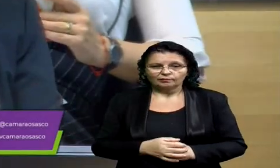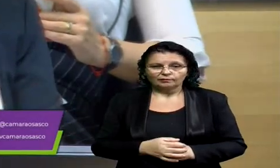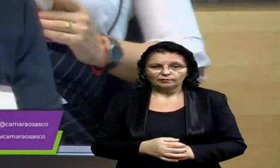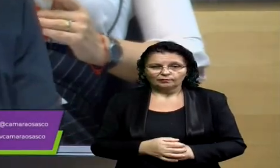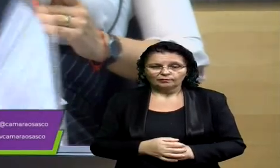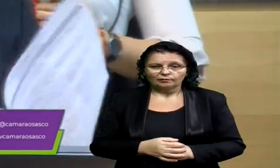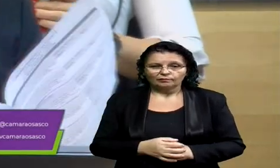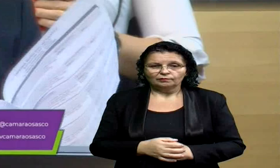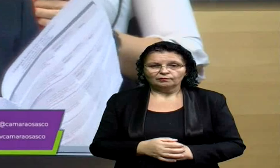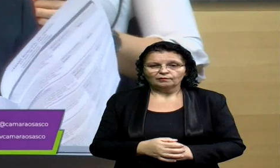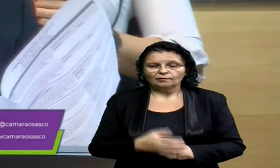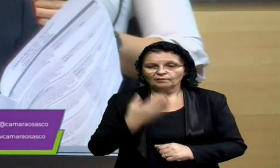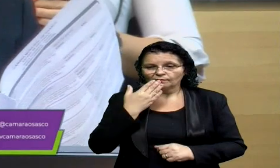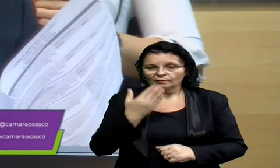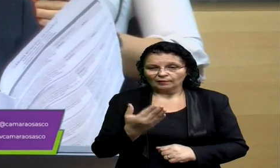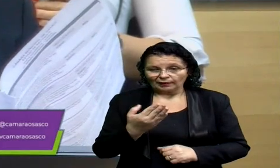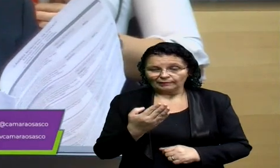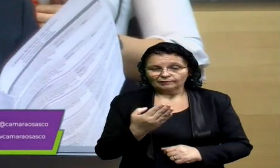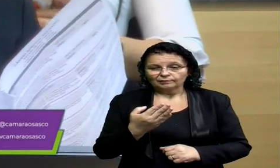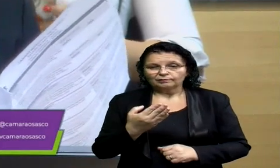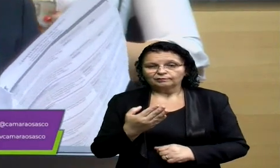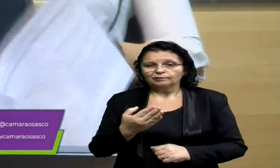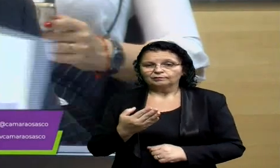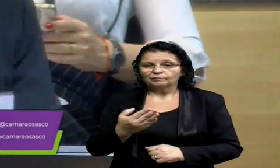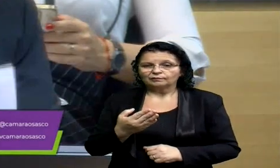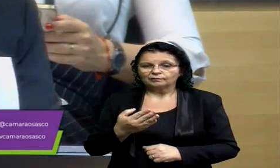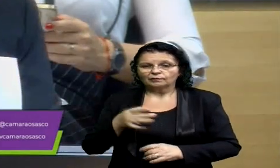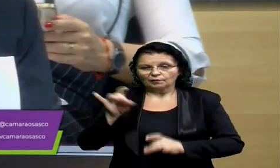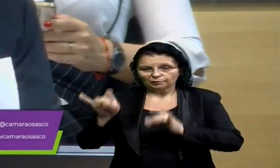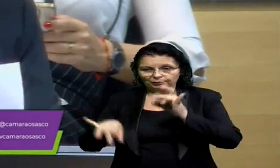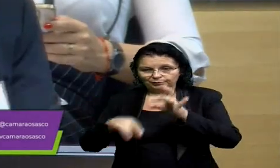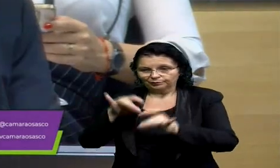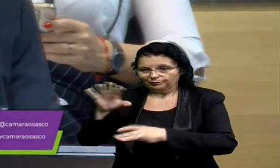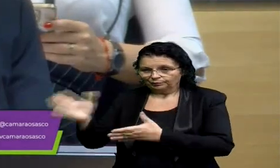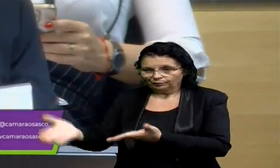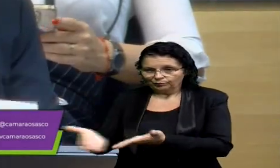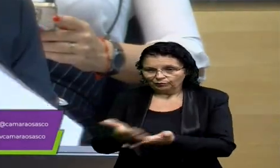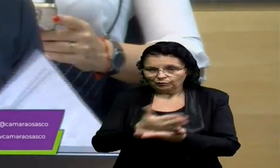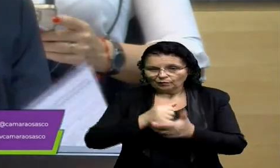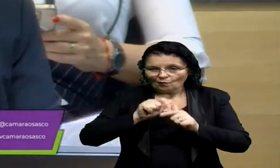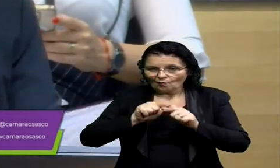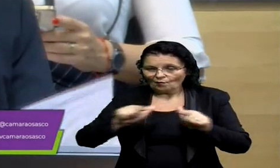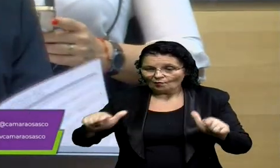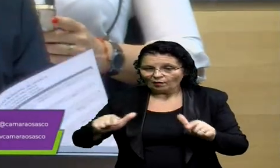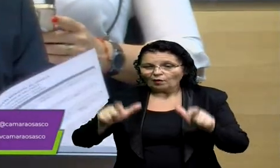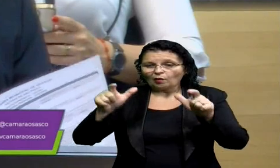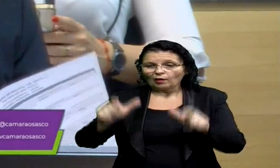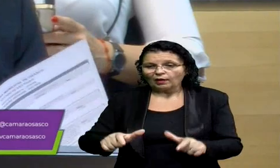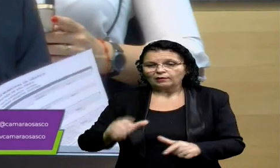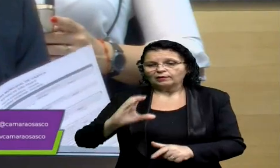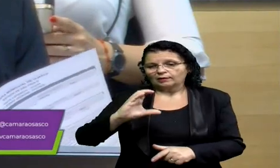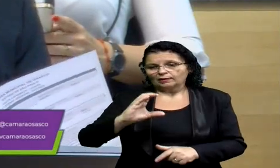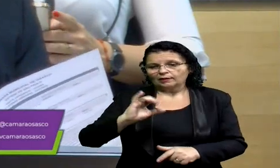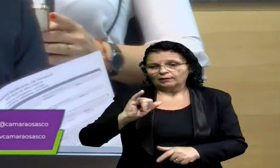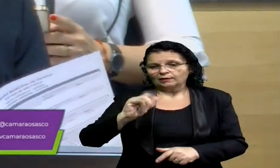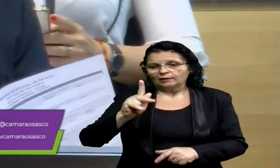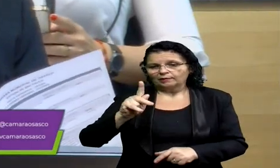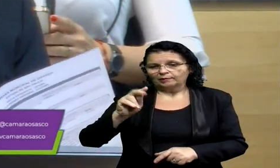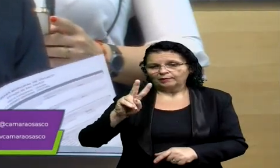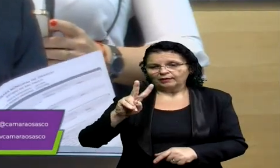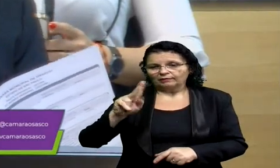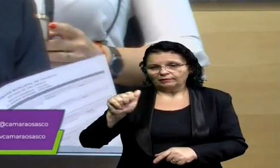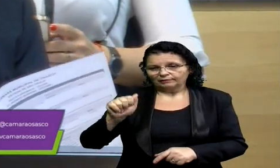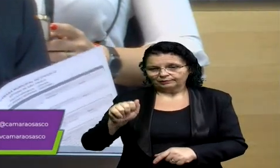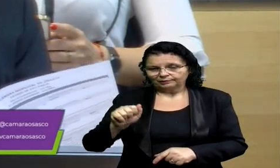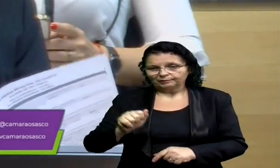Figueiredo que solicita retirada de entulho do Jardim se pava indicação do vereador pastor